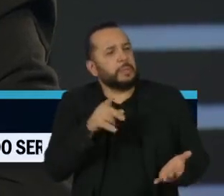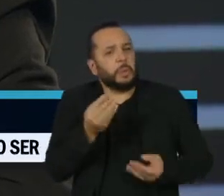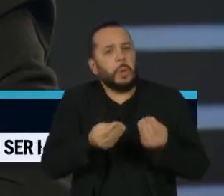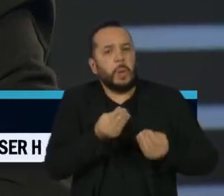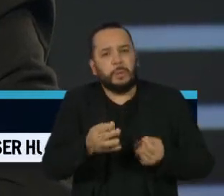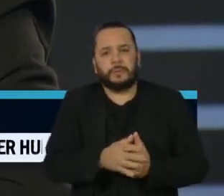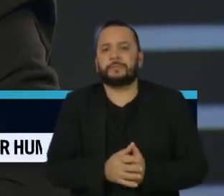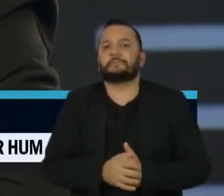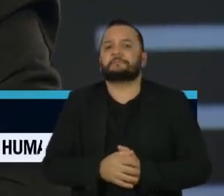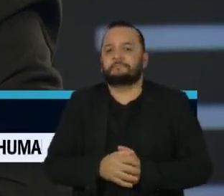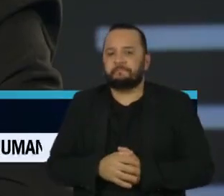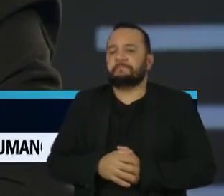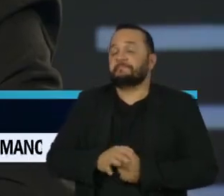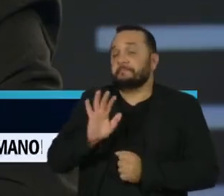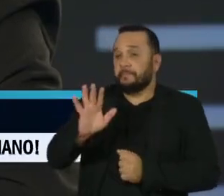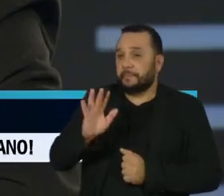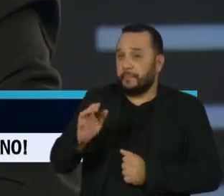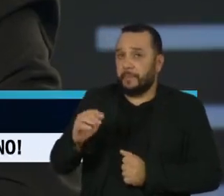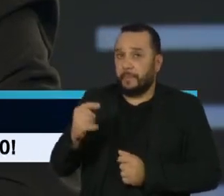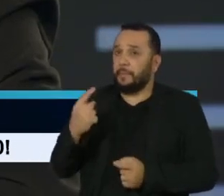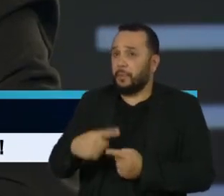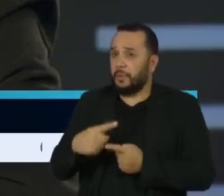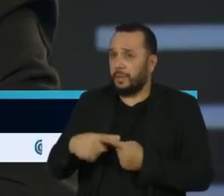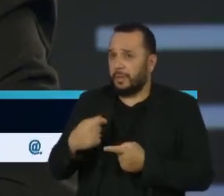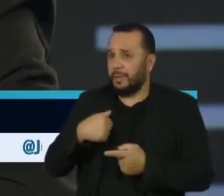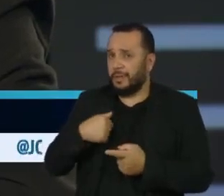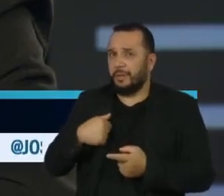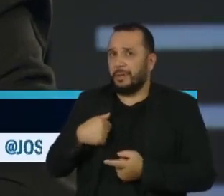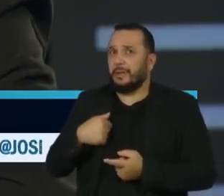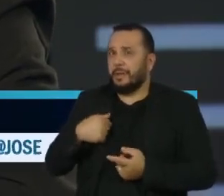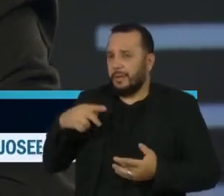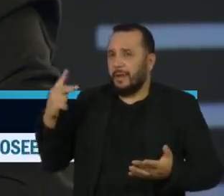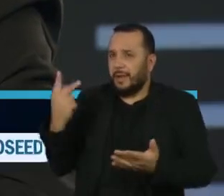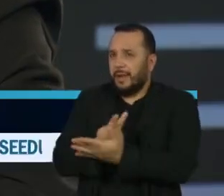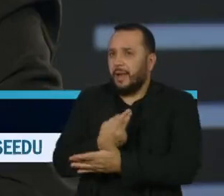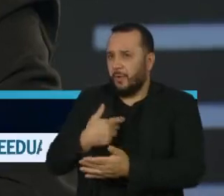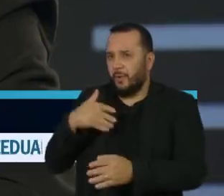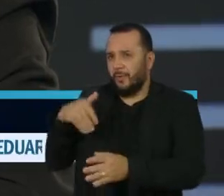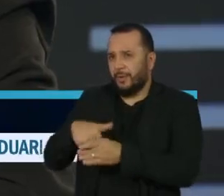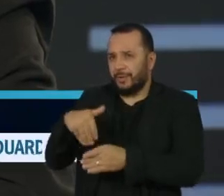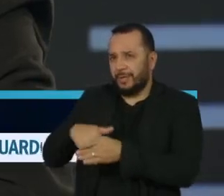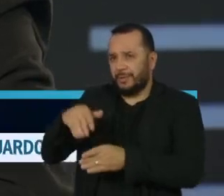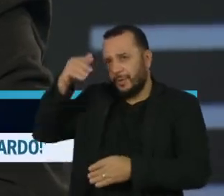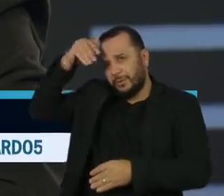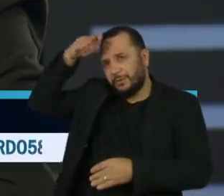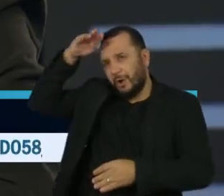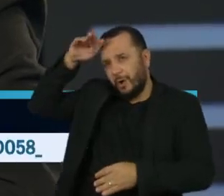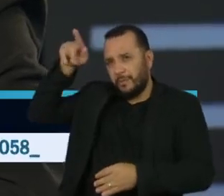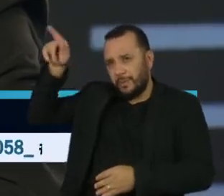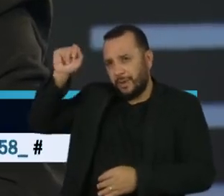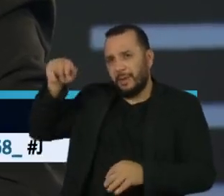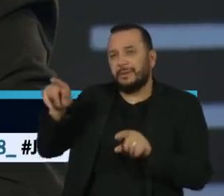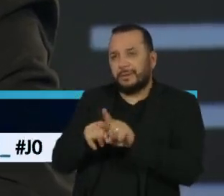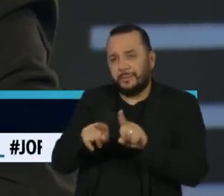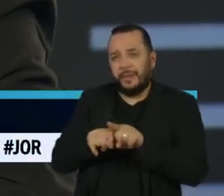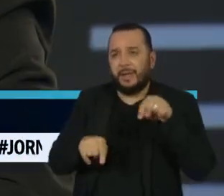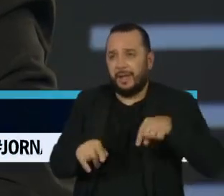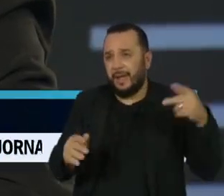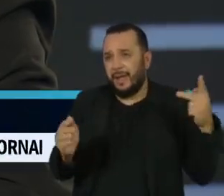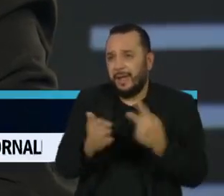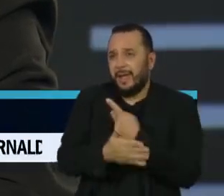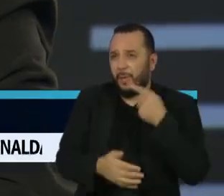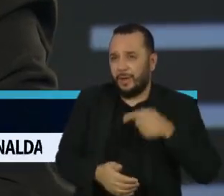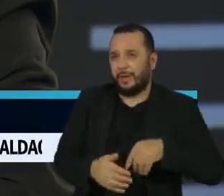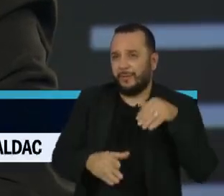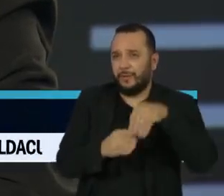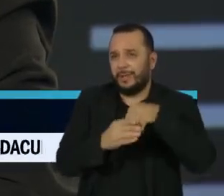gente tem que levar em conta que foi um equívoco que foi feito nas eleições do Trump, em alguma medida aqui na eleição do Bolsonaro em